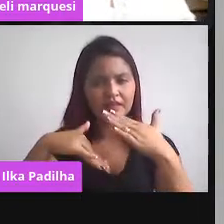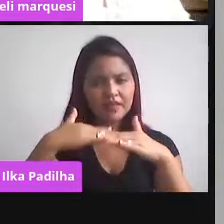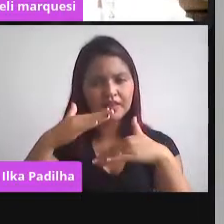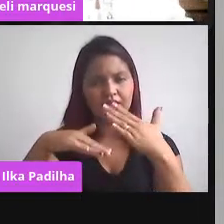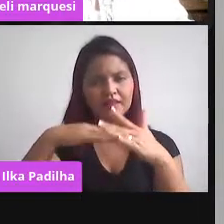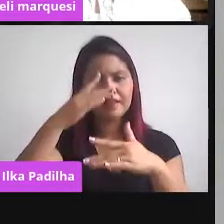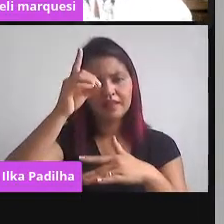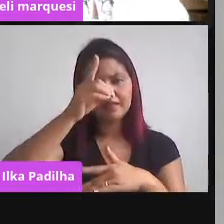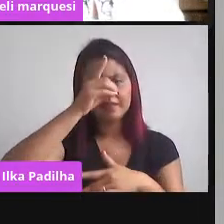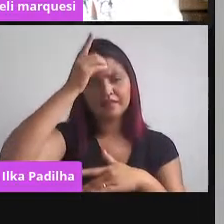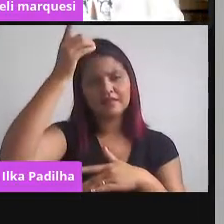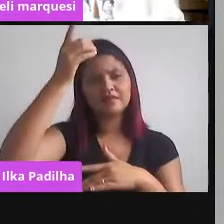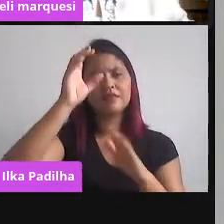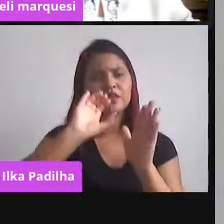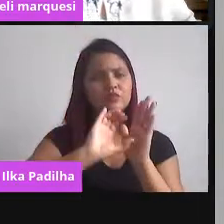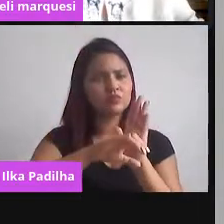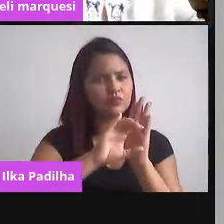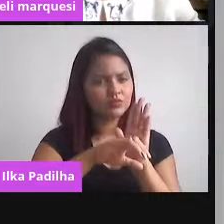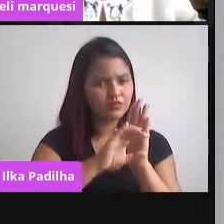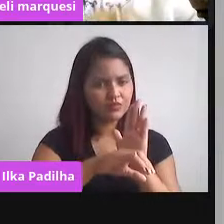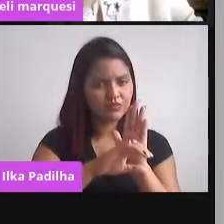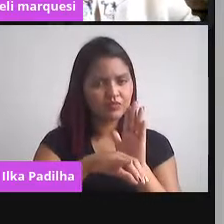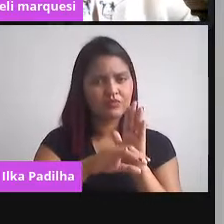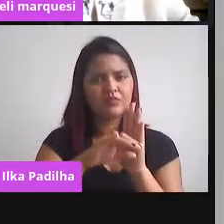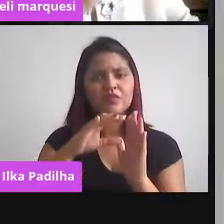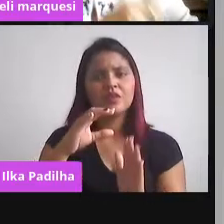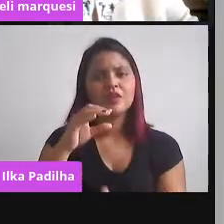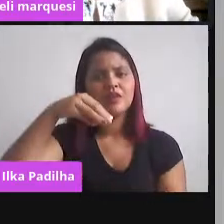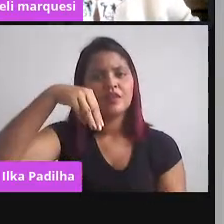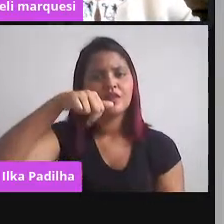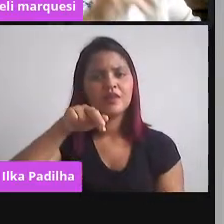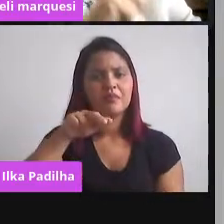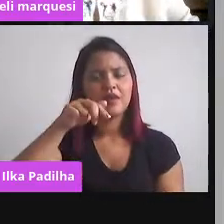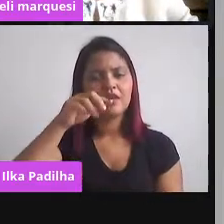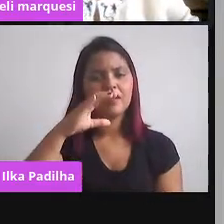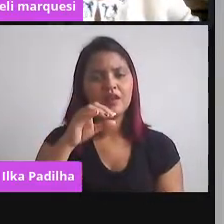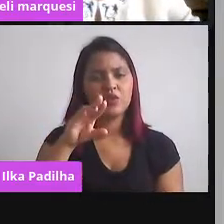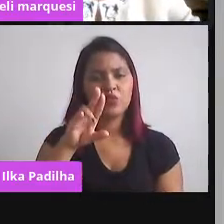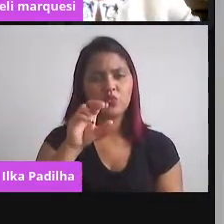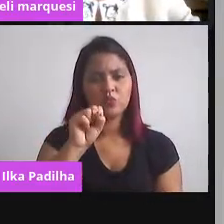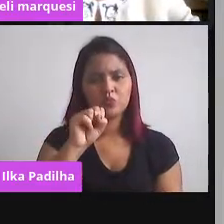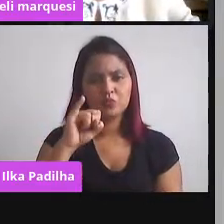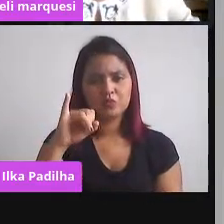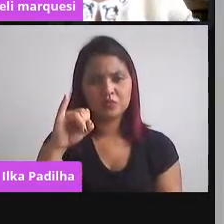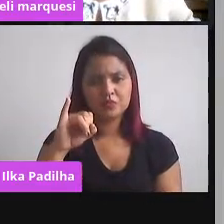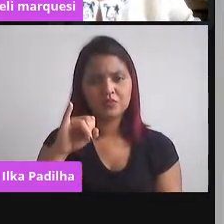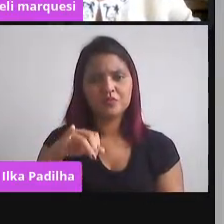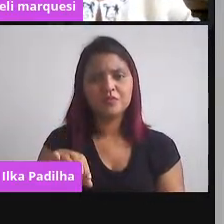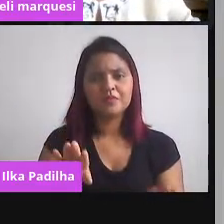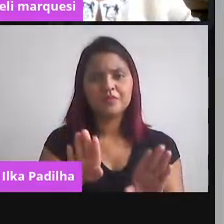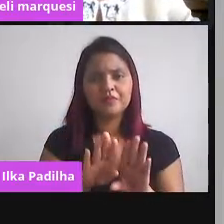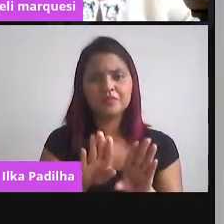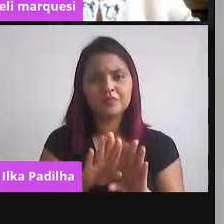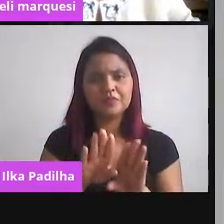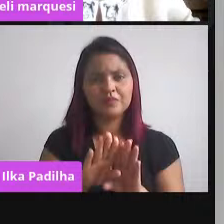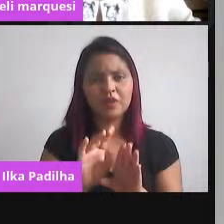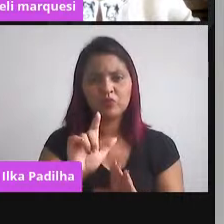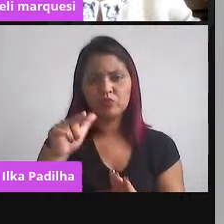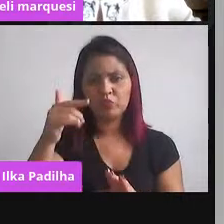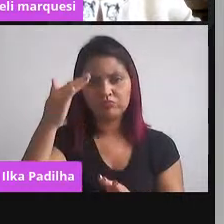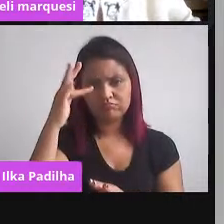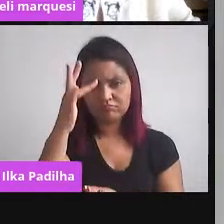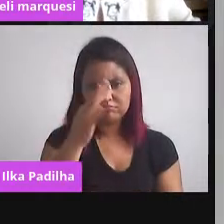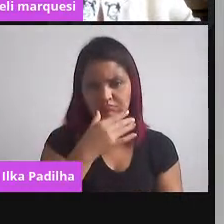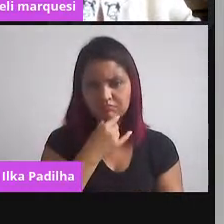conceitos pelos nossos queridos Koch, Marcuski, Fávero e Travaglia, e muito no interior do GT